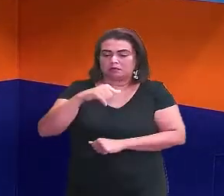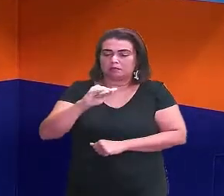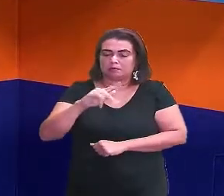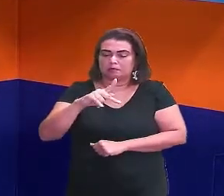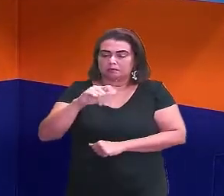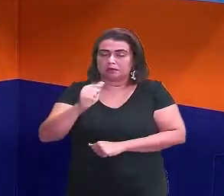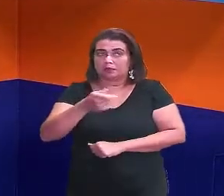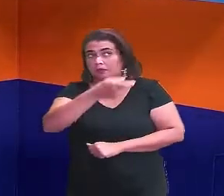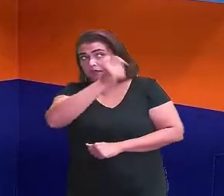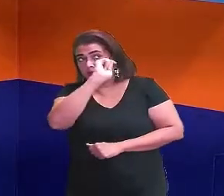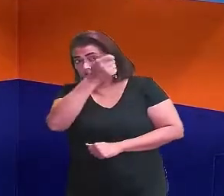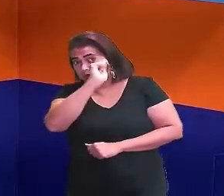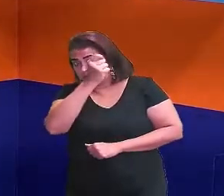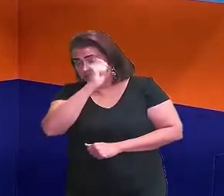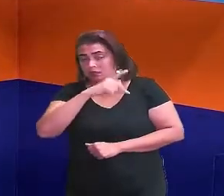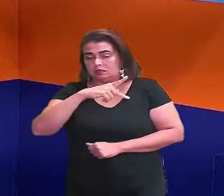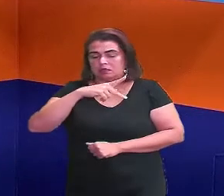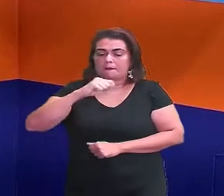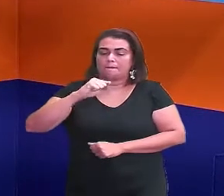pipa,